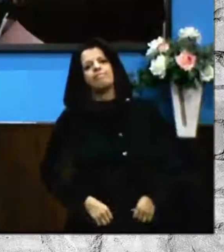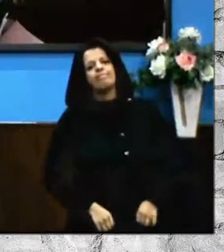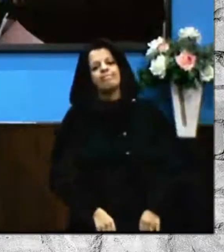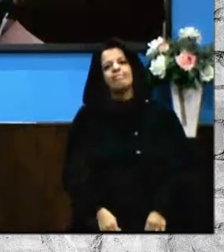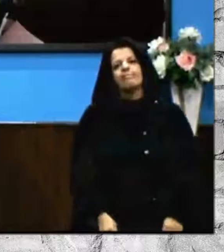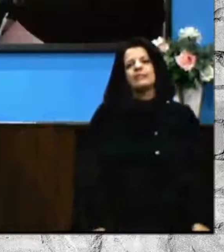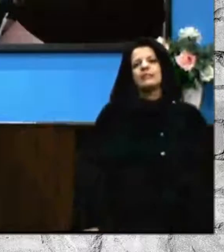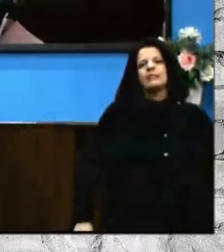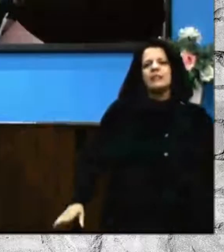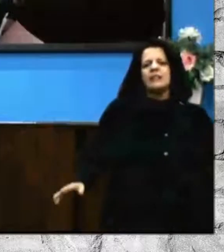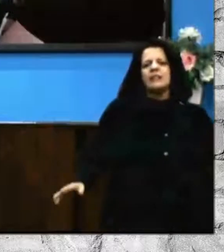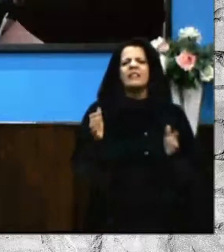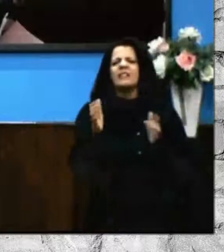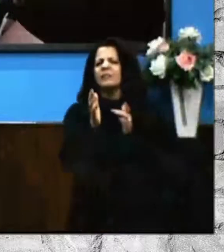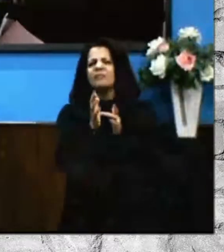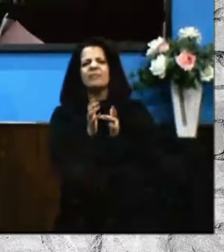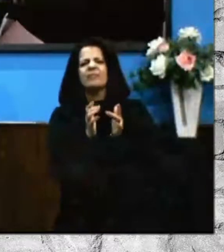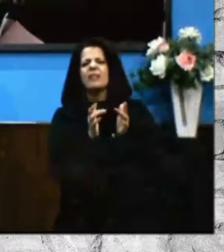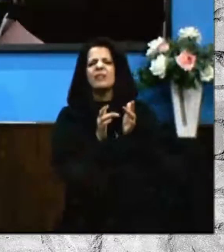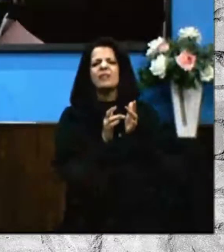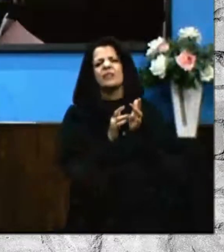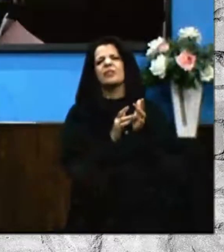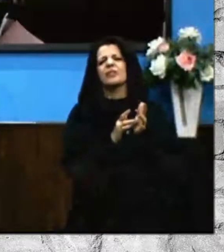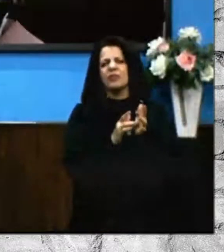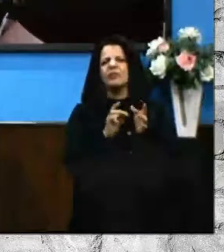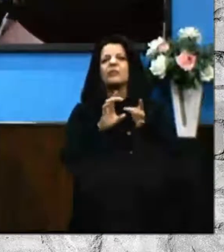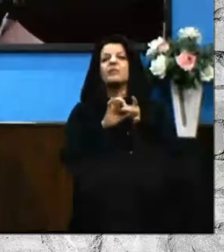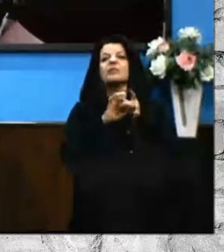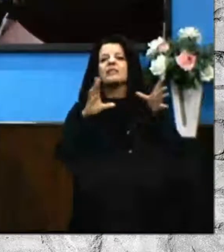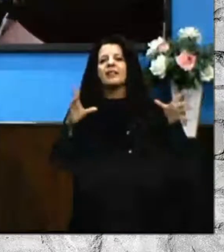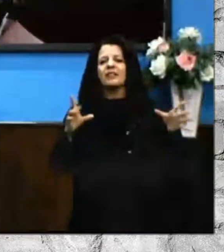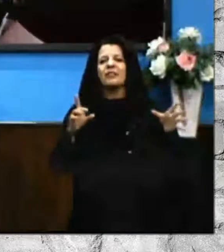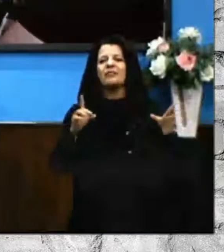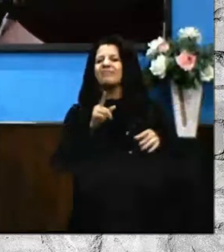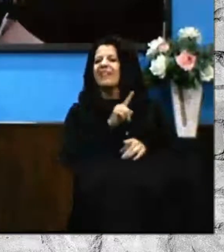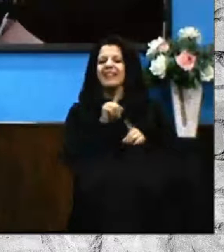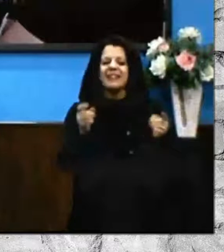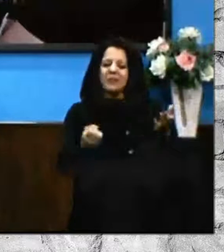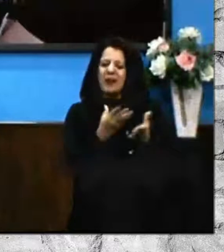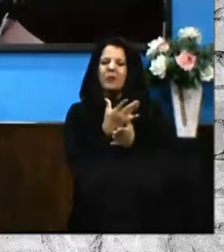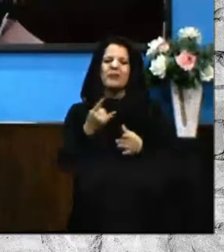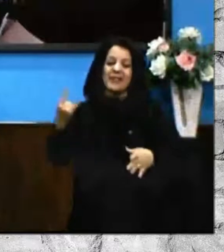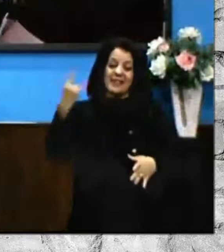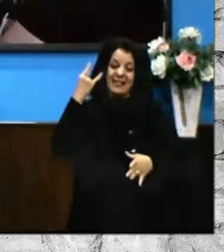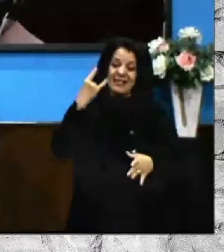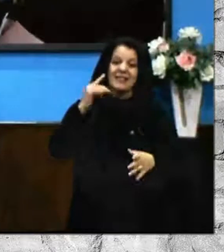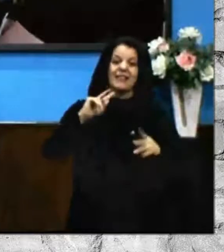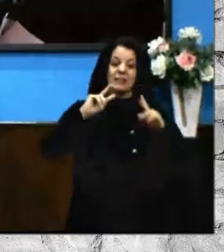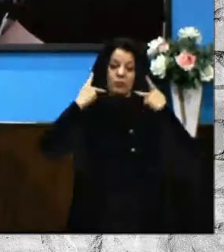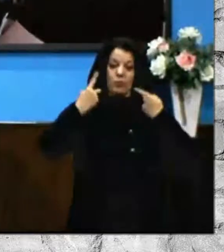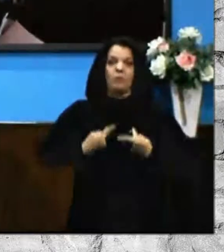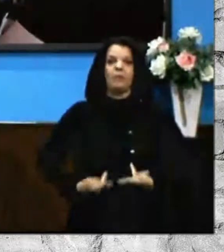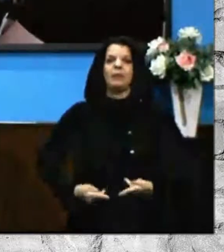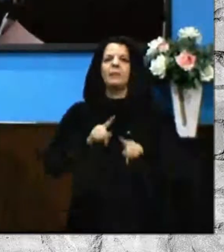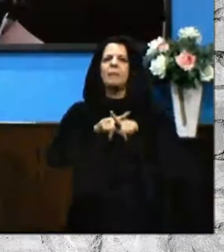Tanto que inspirou o seu servo a escrever: não veio sobre vós tentação senão humana, mas fiel é Deus,